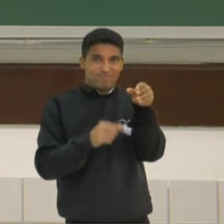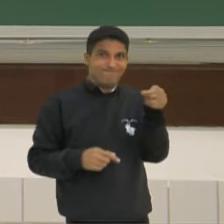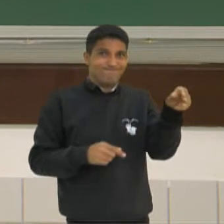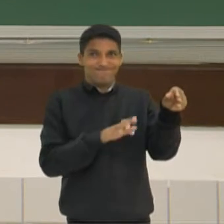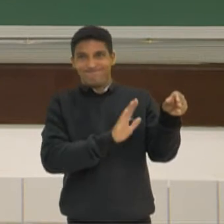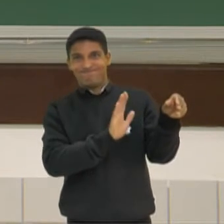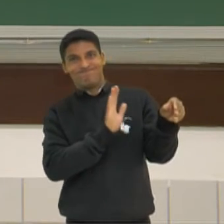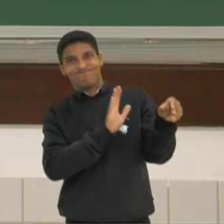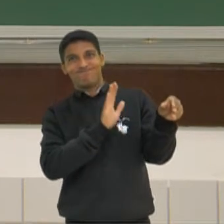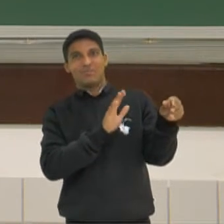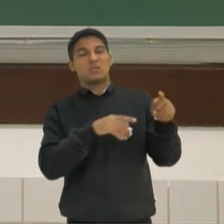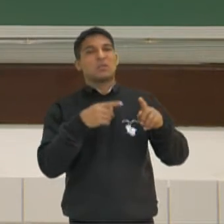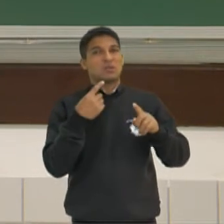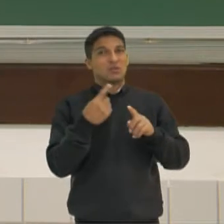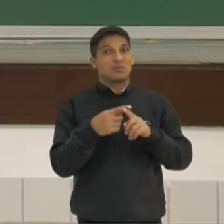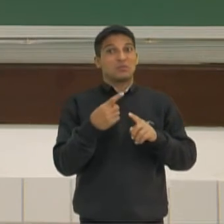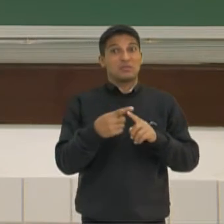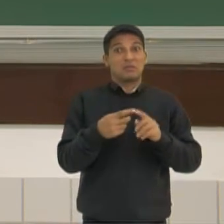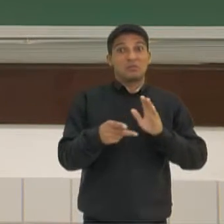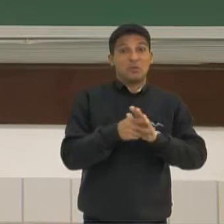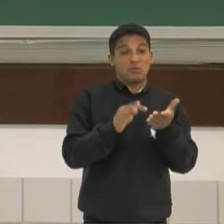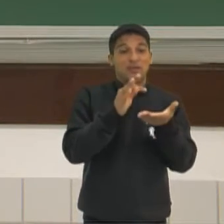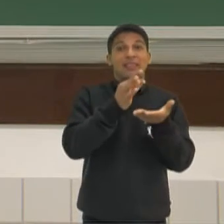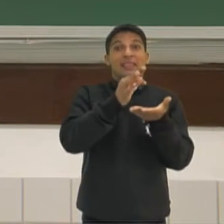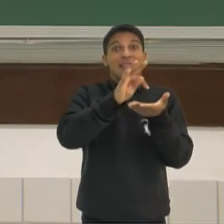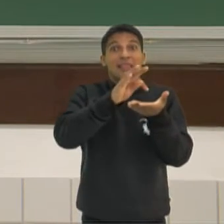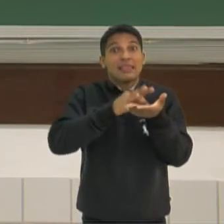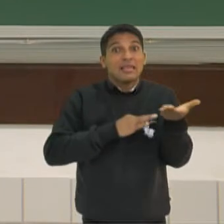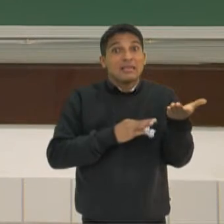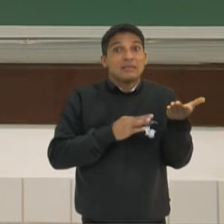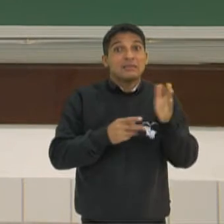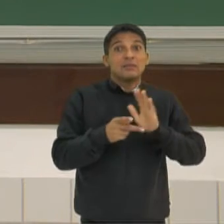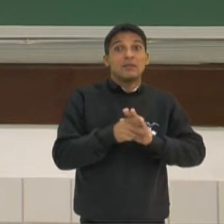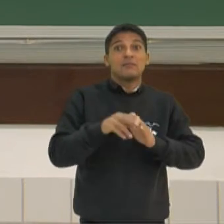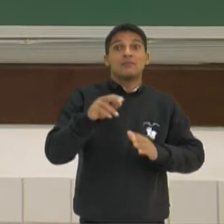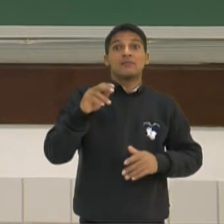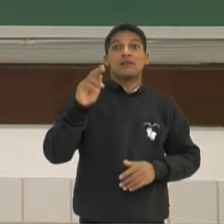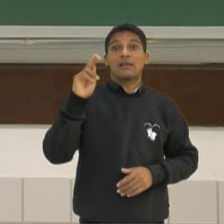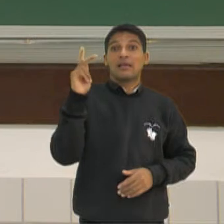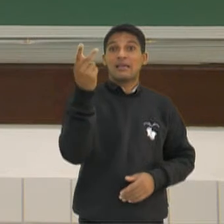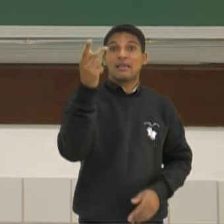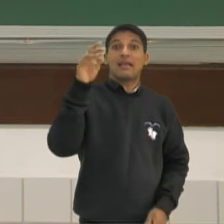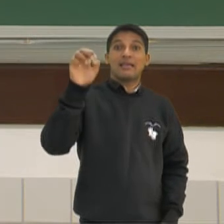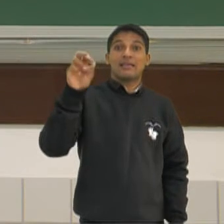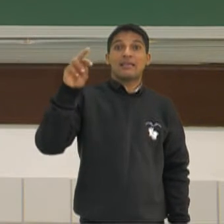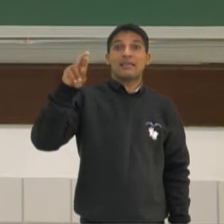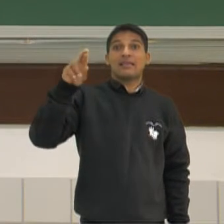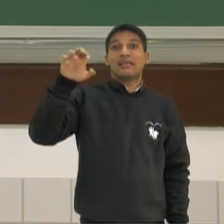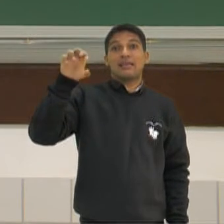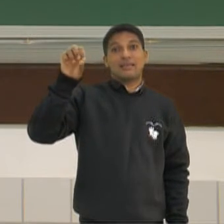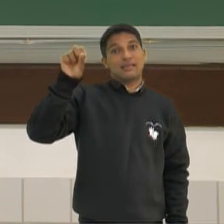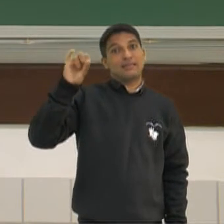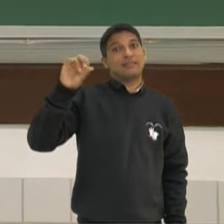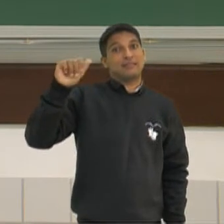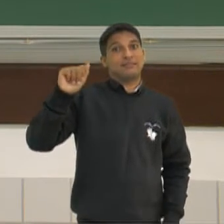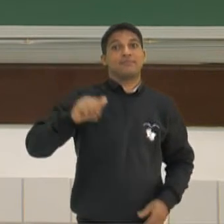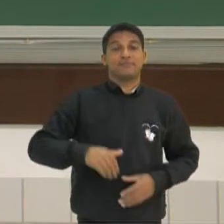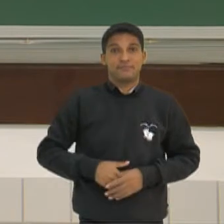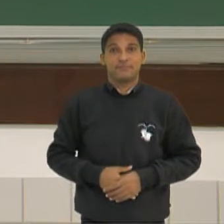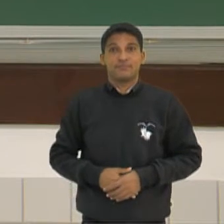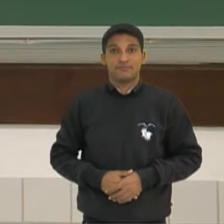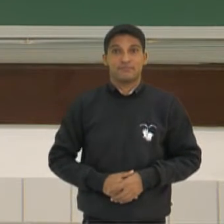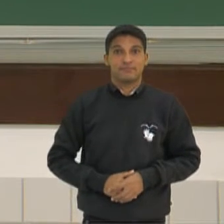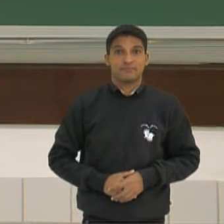hereges, né? Muitos mercadores e governantes, eles atuavam como protetores das artes e ciências, então